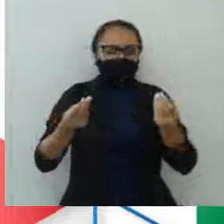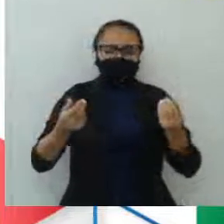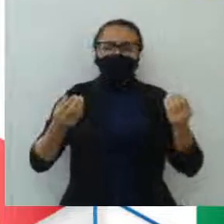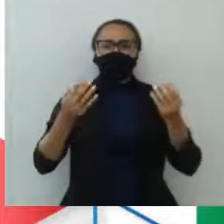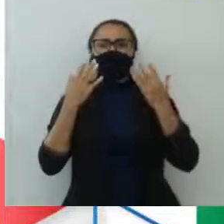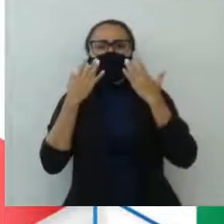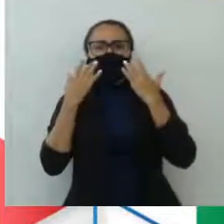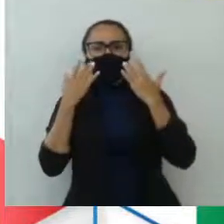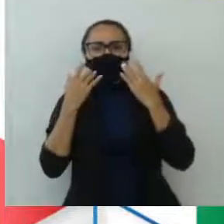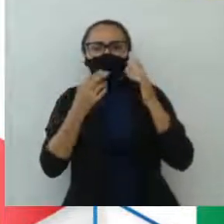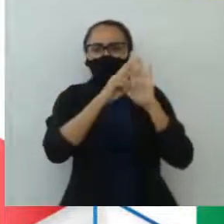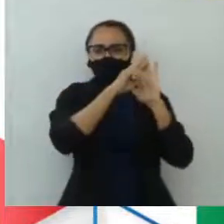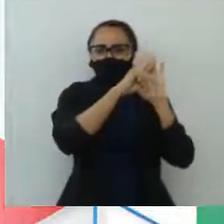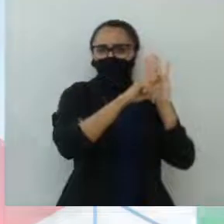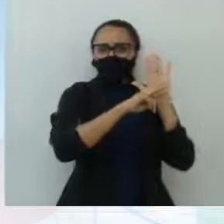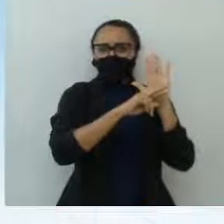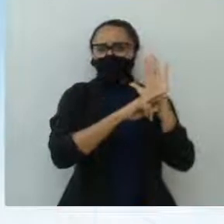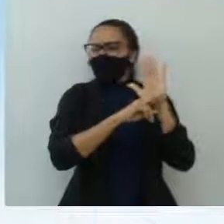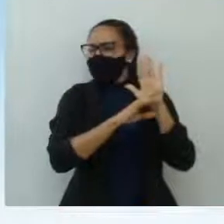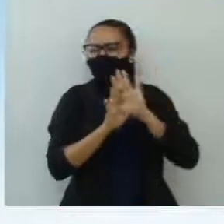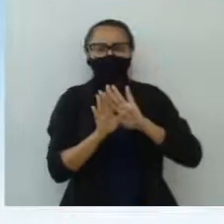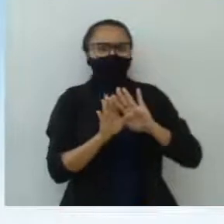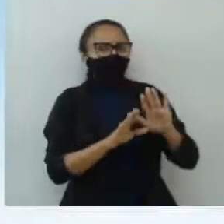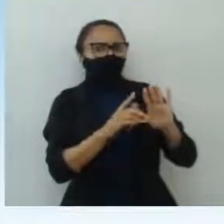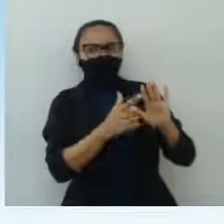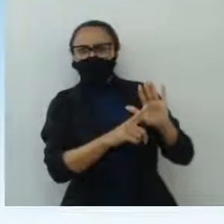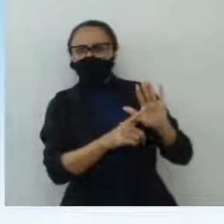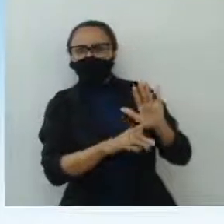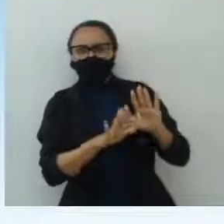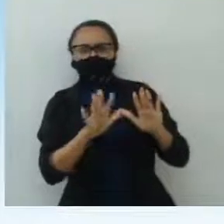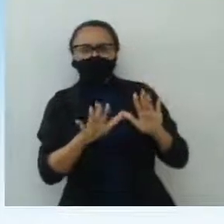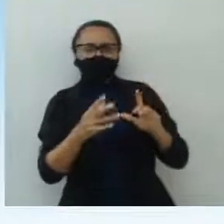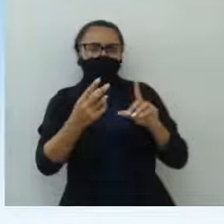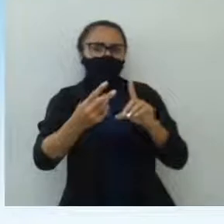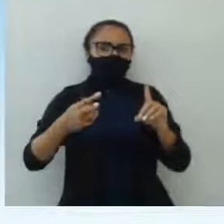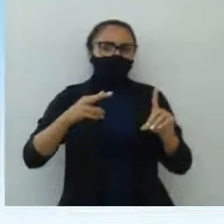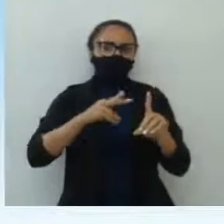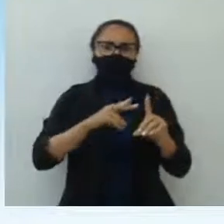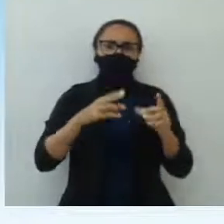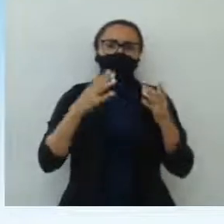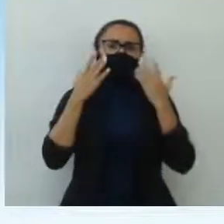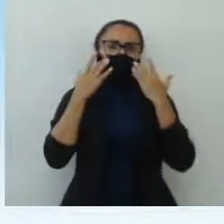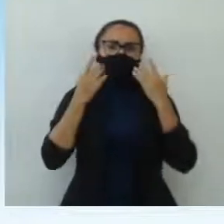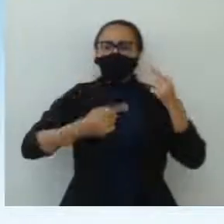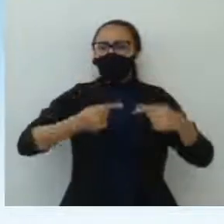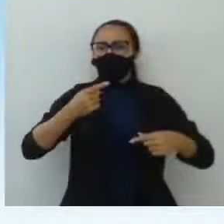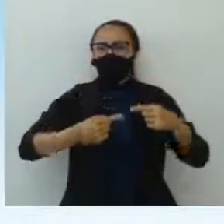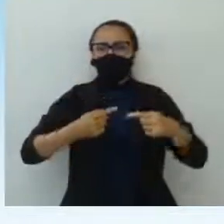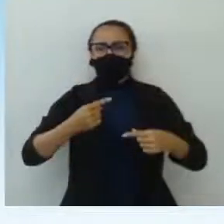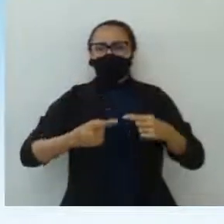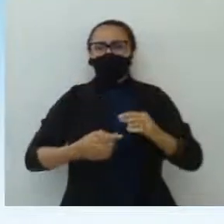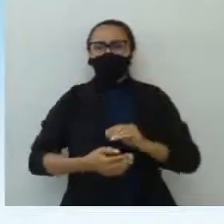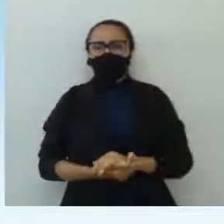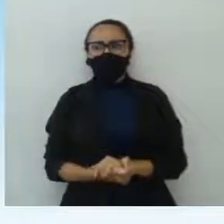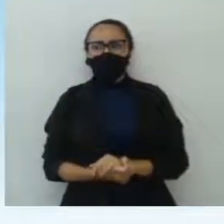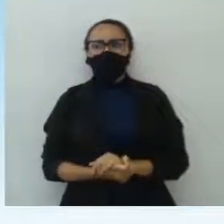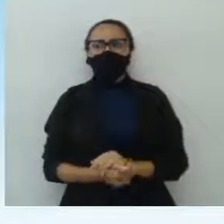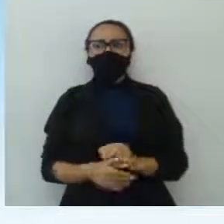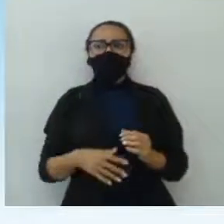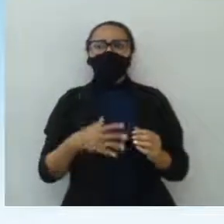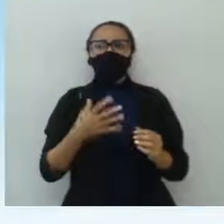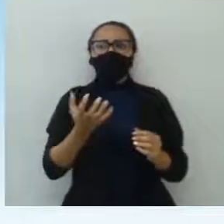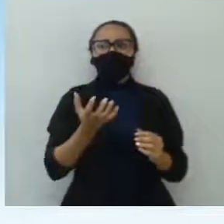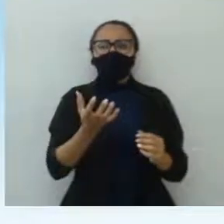sem regras do teatro naturalista, sem a perspectiva do teatro politizado. Então, Artaud, ele queria o teatro